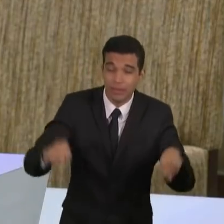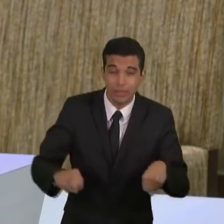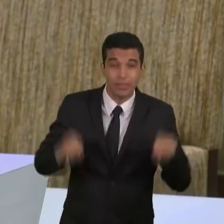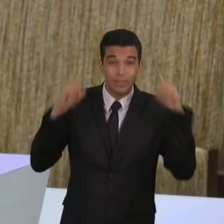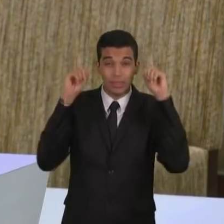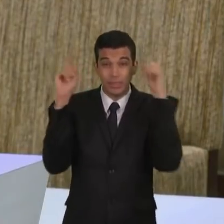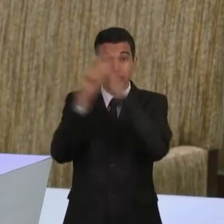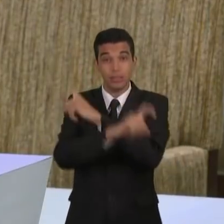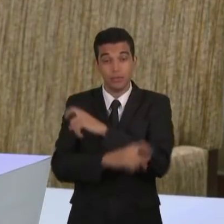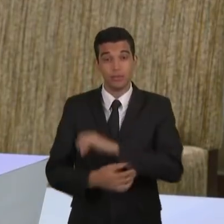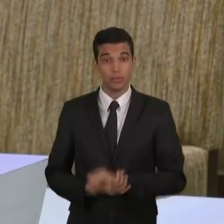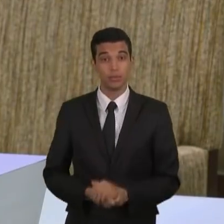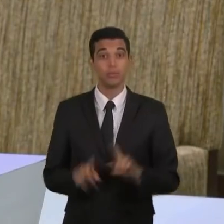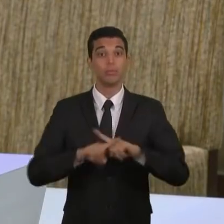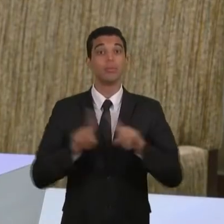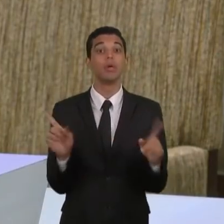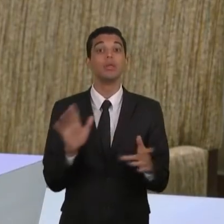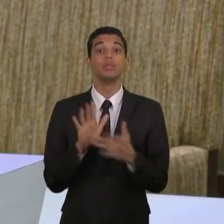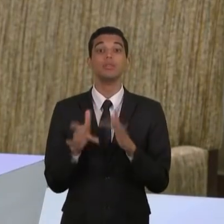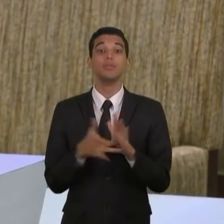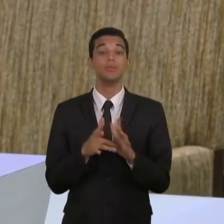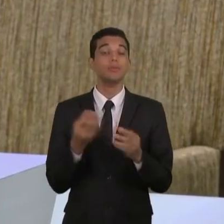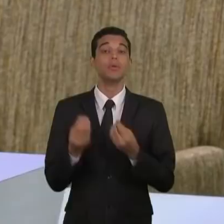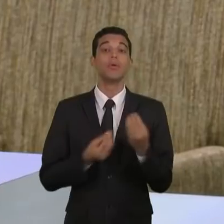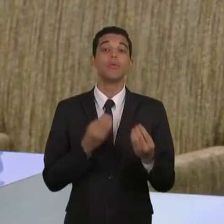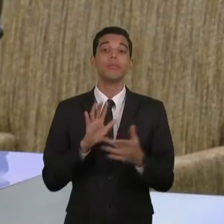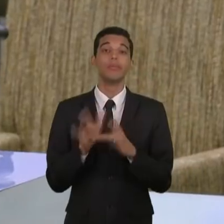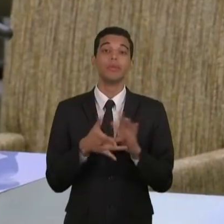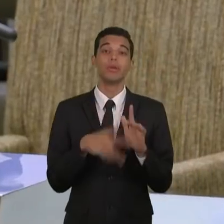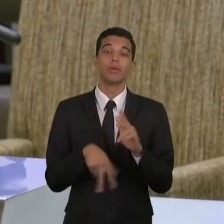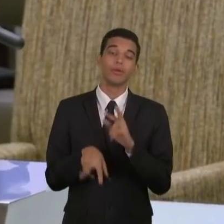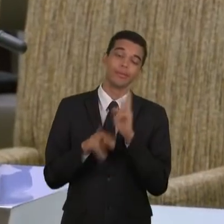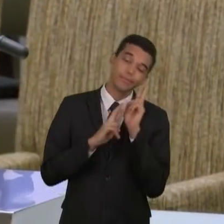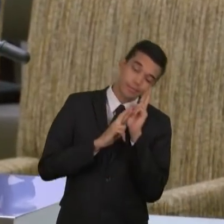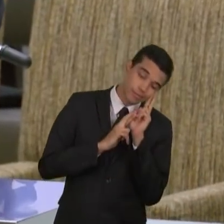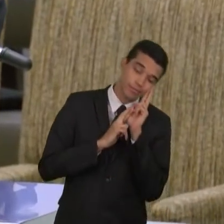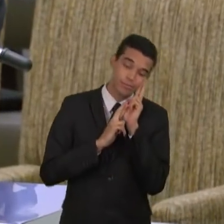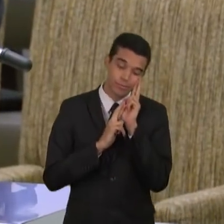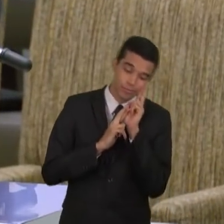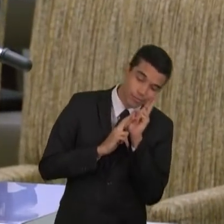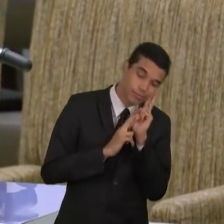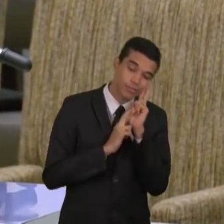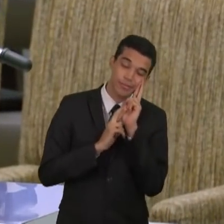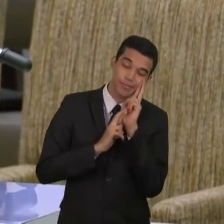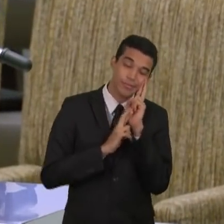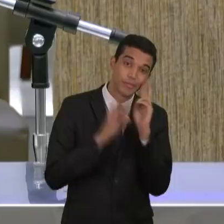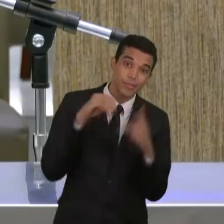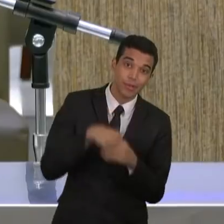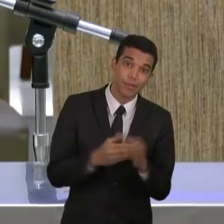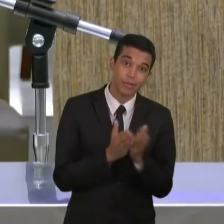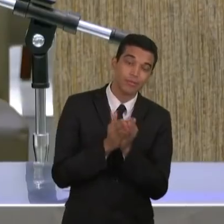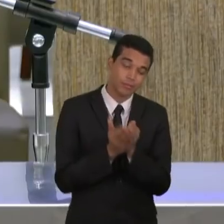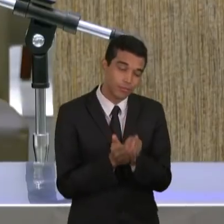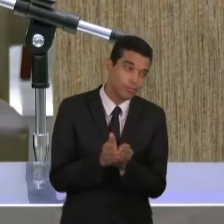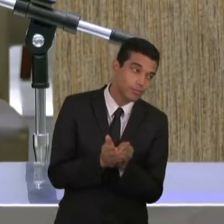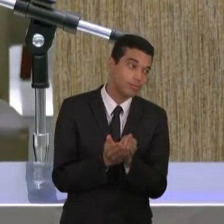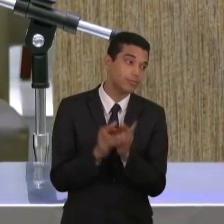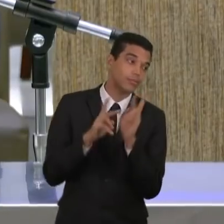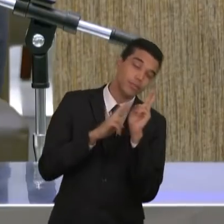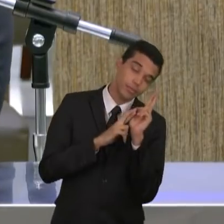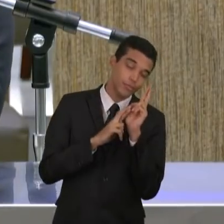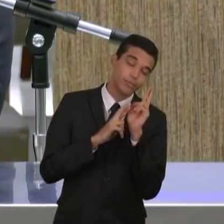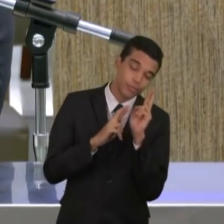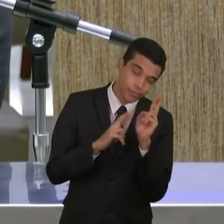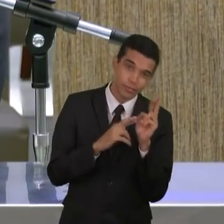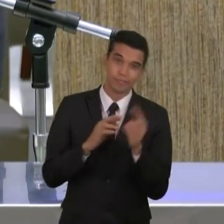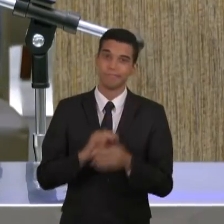e isto é sinal de soberania está sinal de um Deus absoluto ele